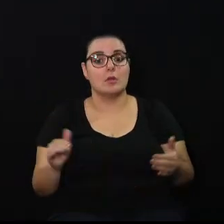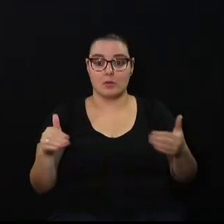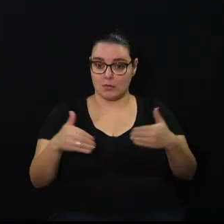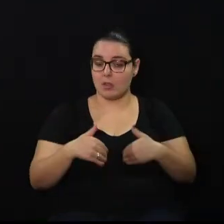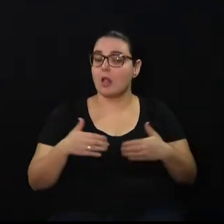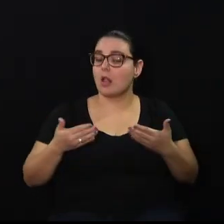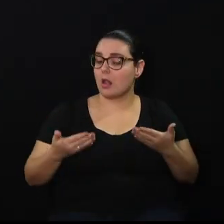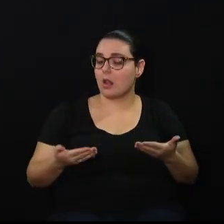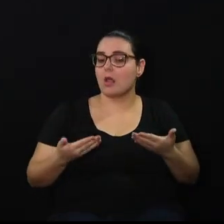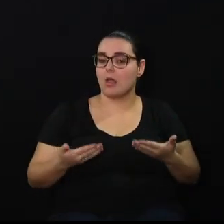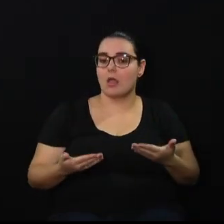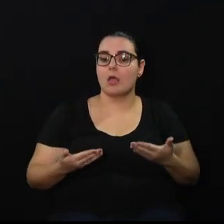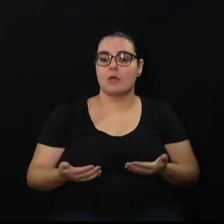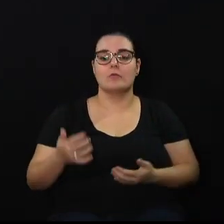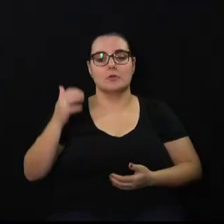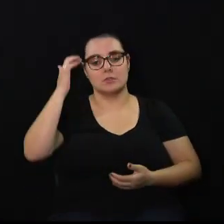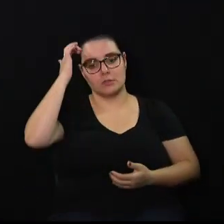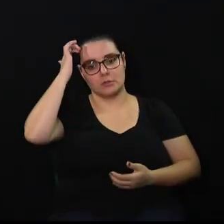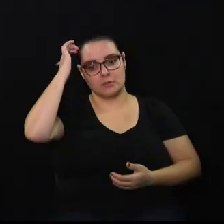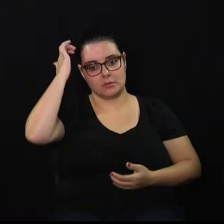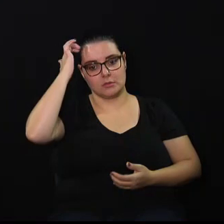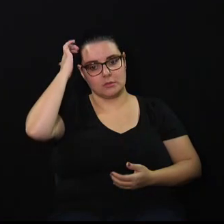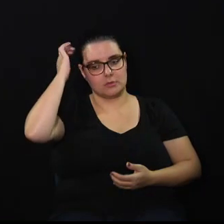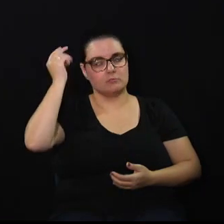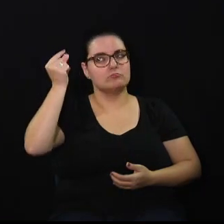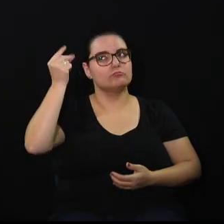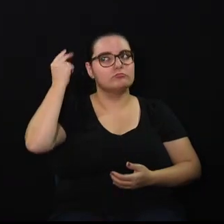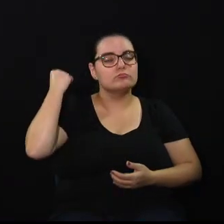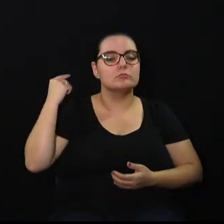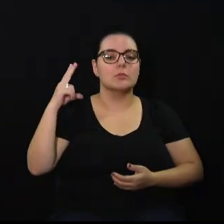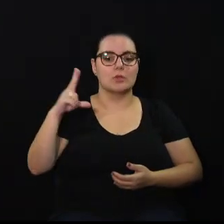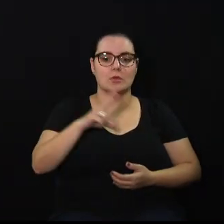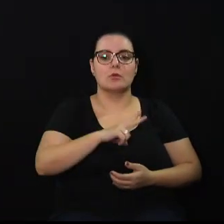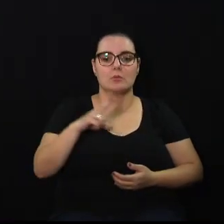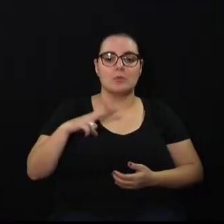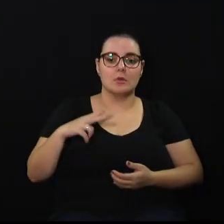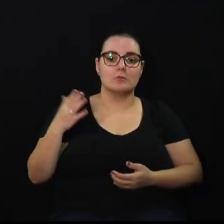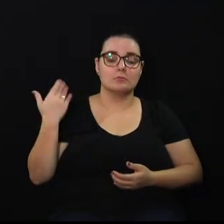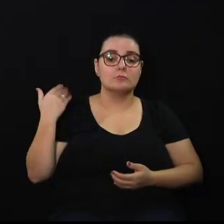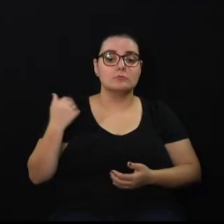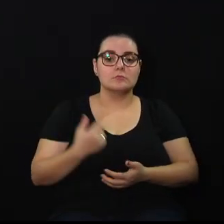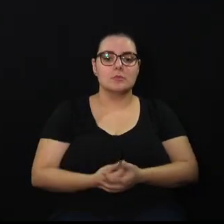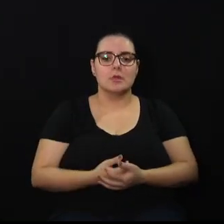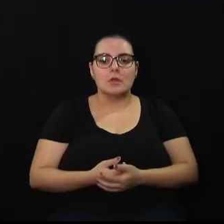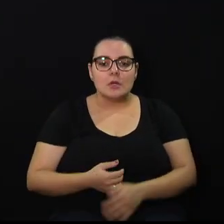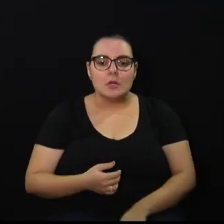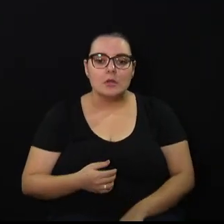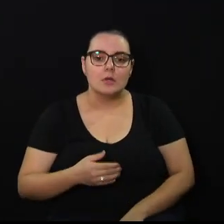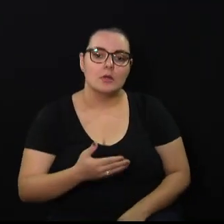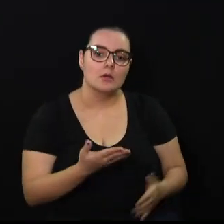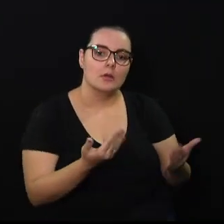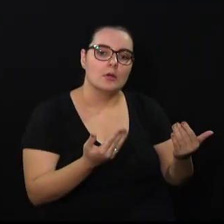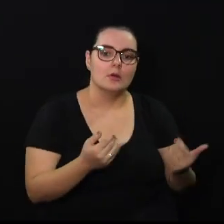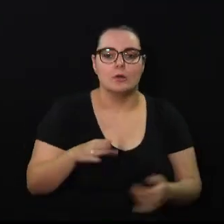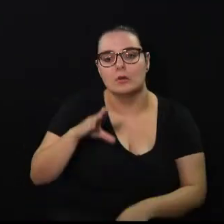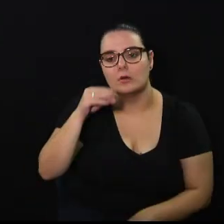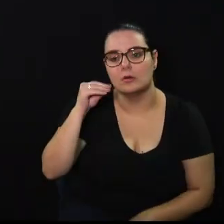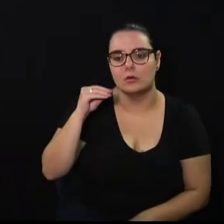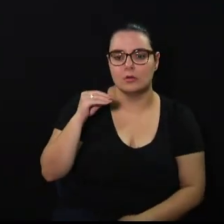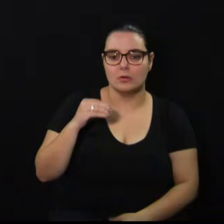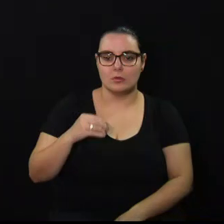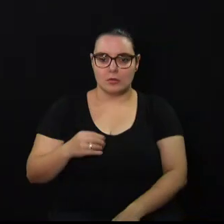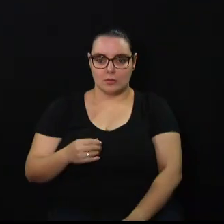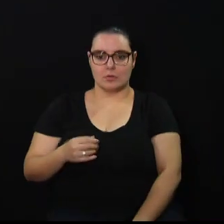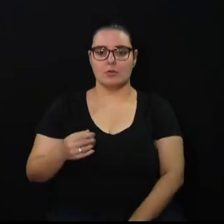leves né e recordo agora de um paciente que atende recentemente um adolescente que me procurou por um quadro depressivo